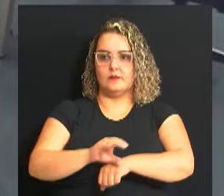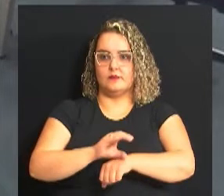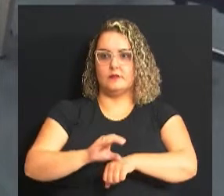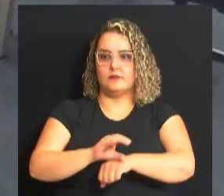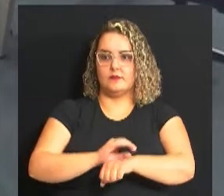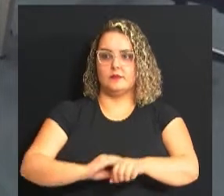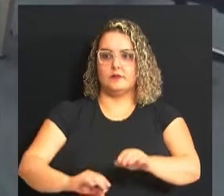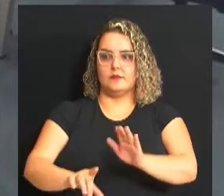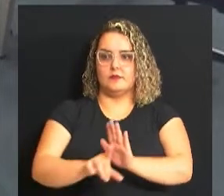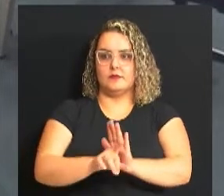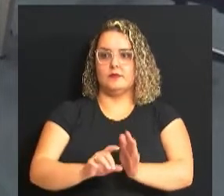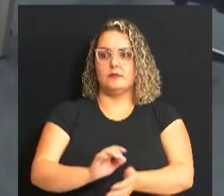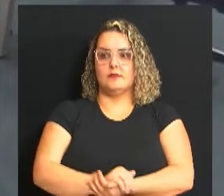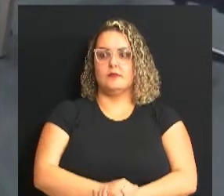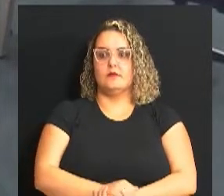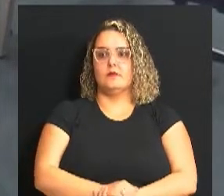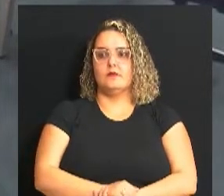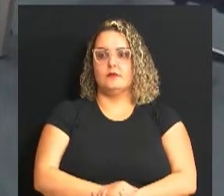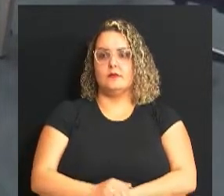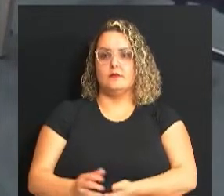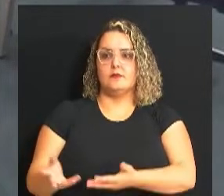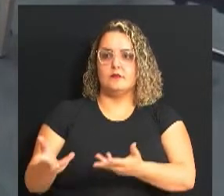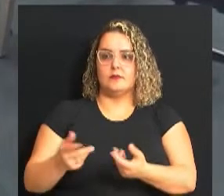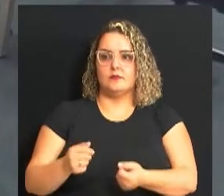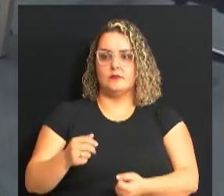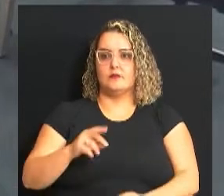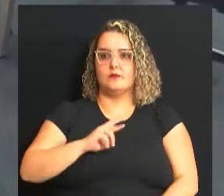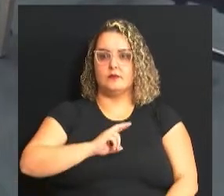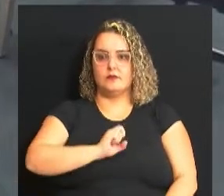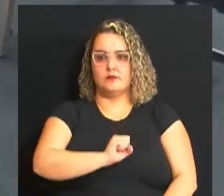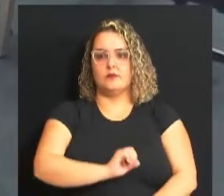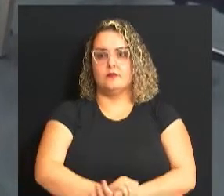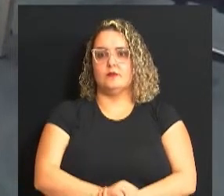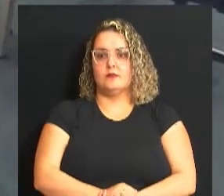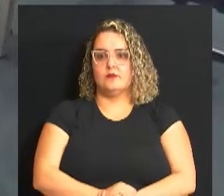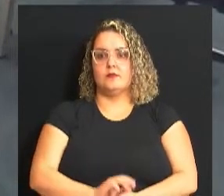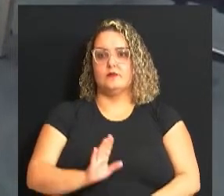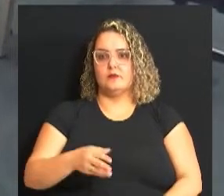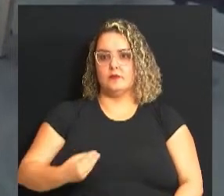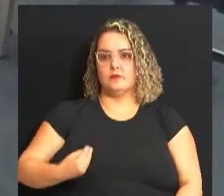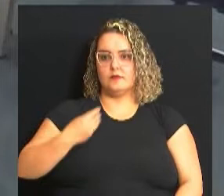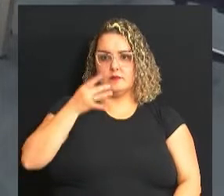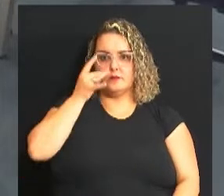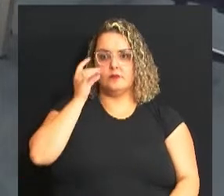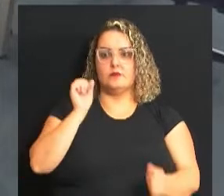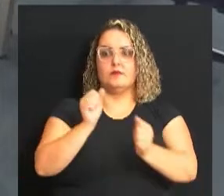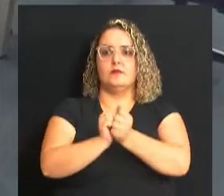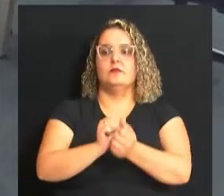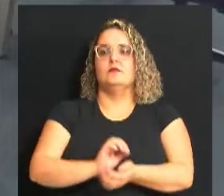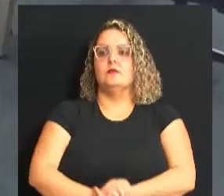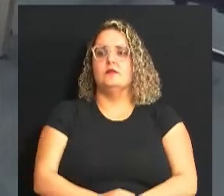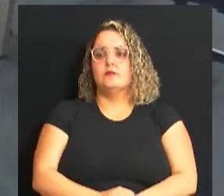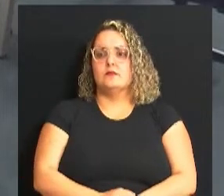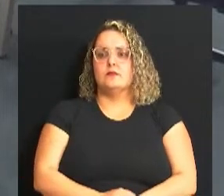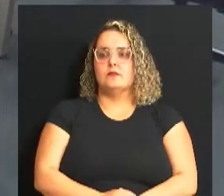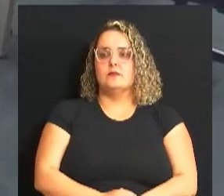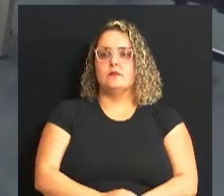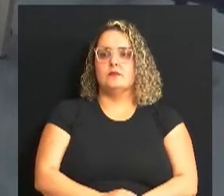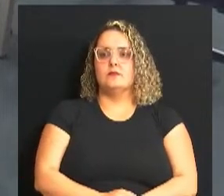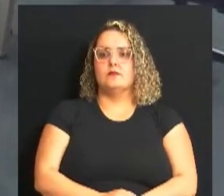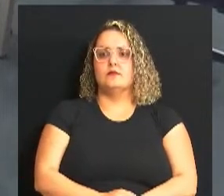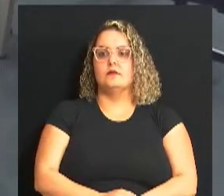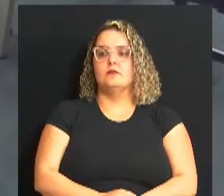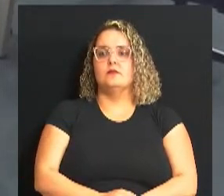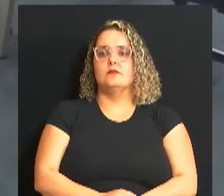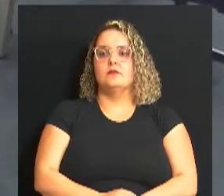Legalidade. Gostaria de convidar o vereador Luiz Rossini, que já está na mesa conosco. Gostaria de convidar a compor a